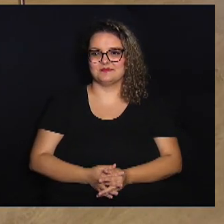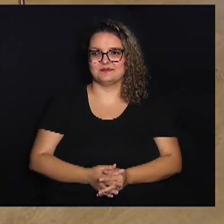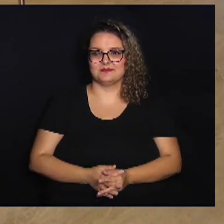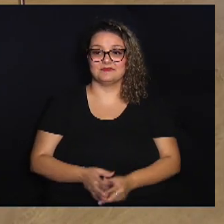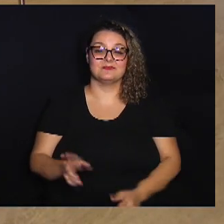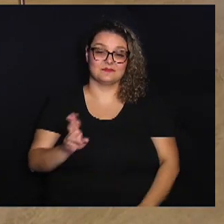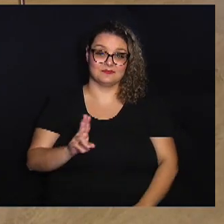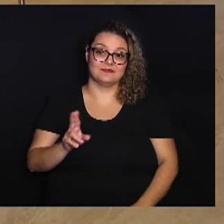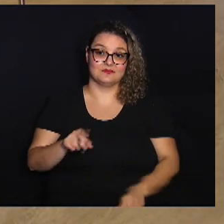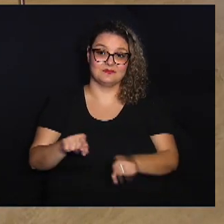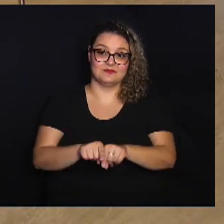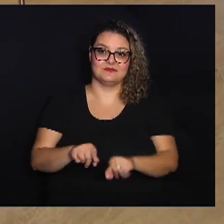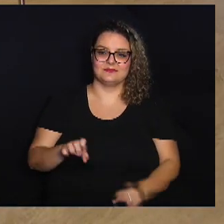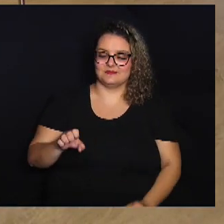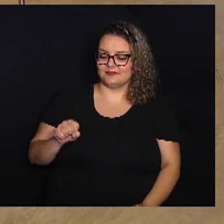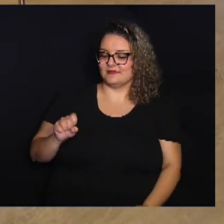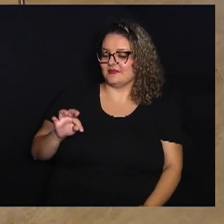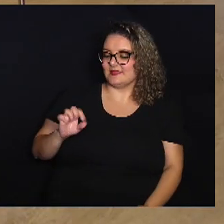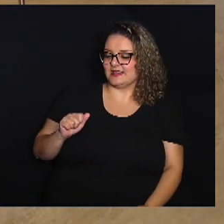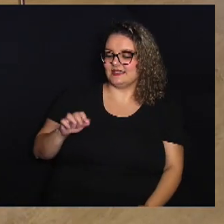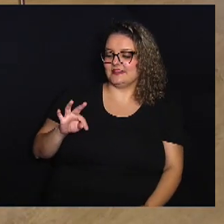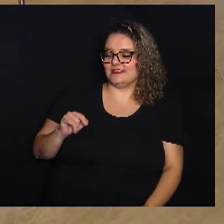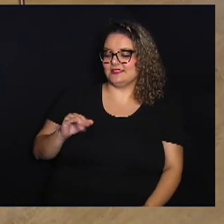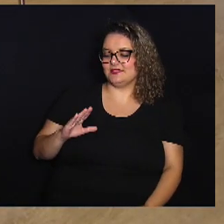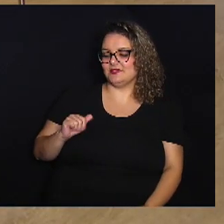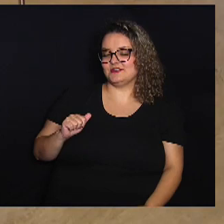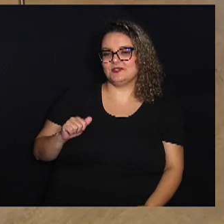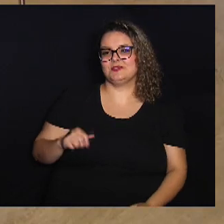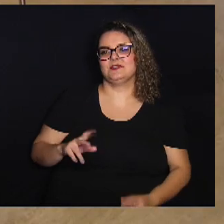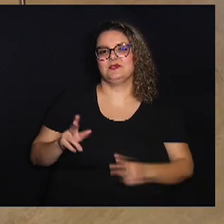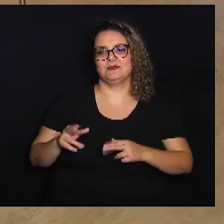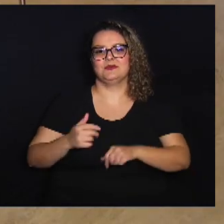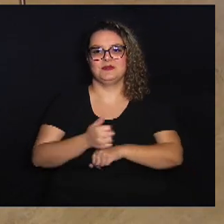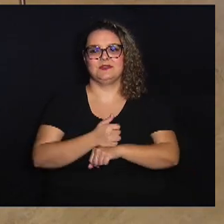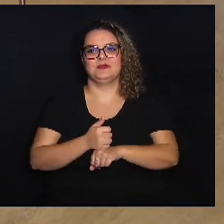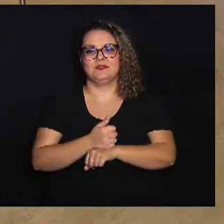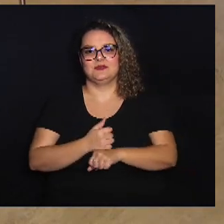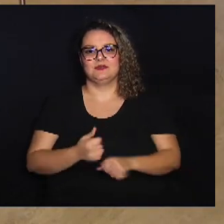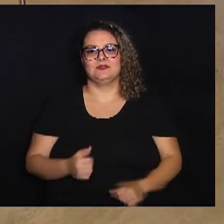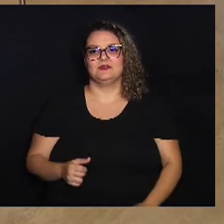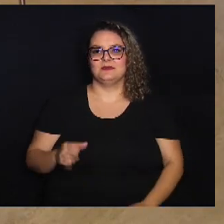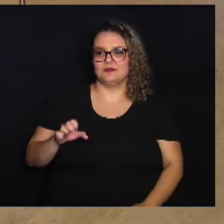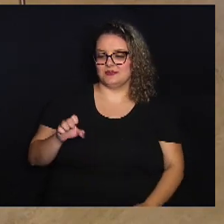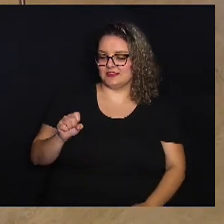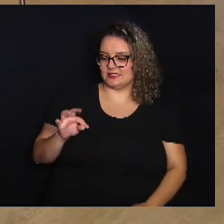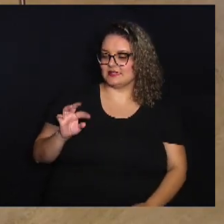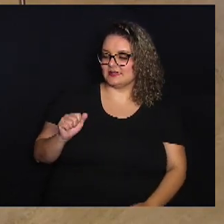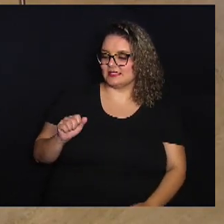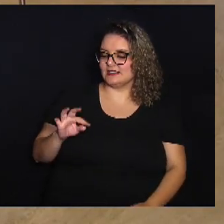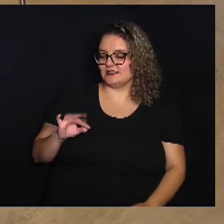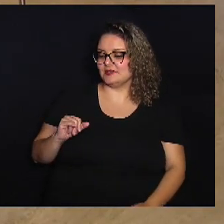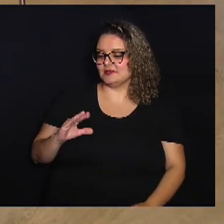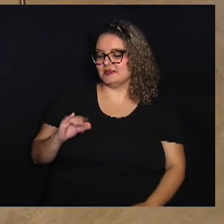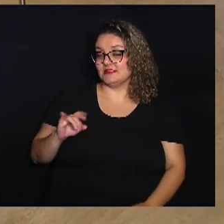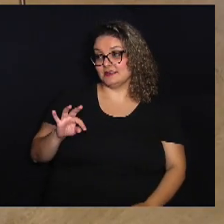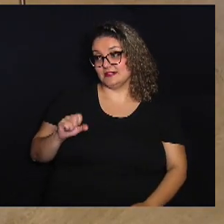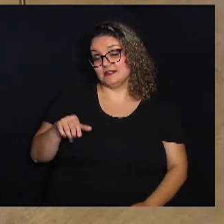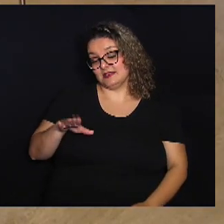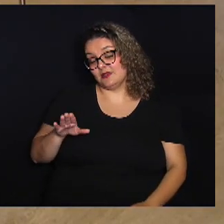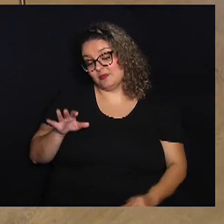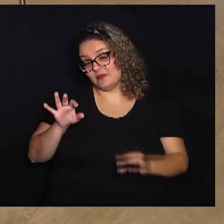também estatística, né, como profissão, em vez do estaticista, que é o mais correto.